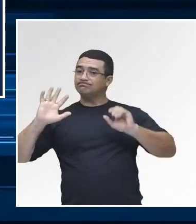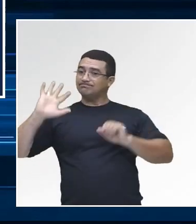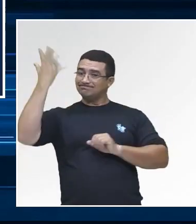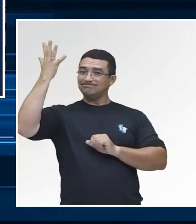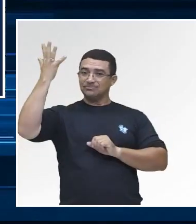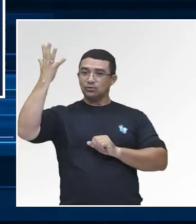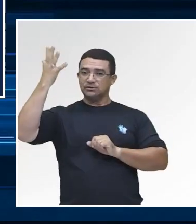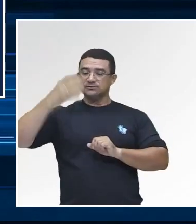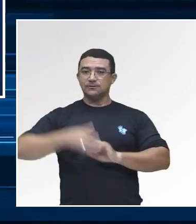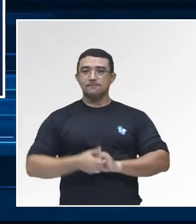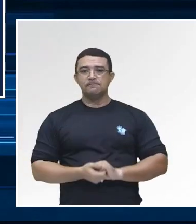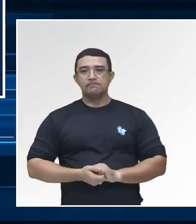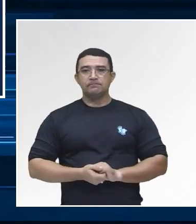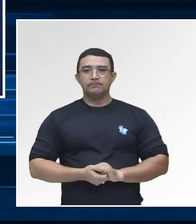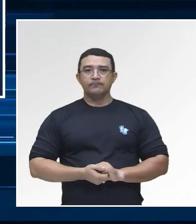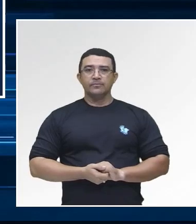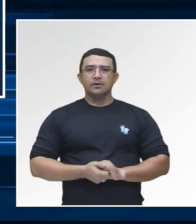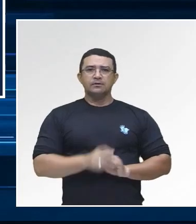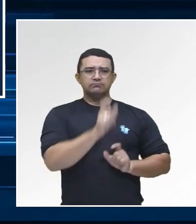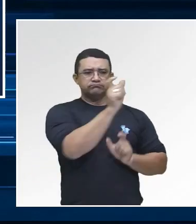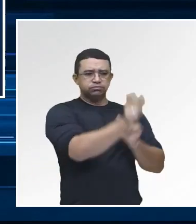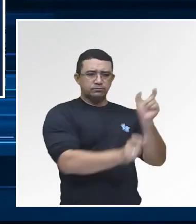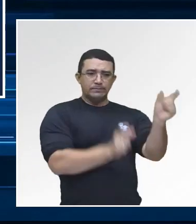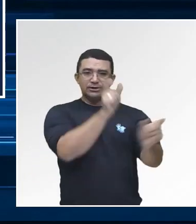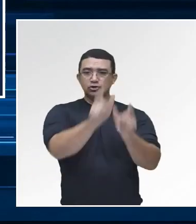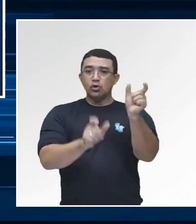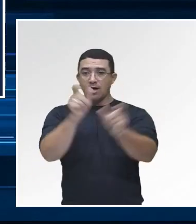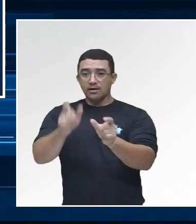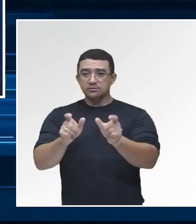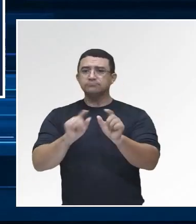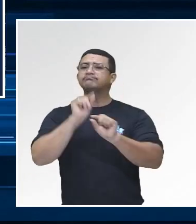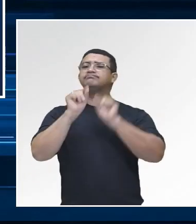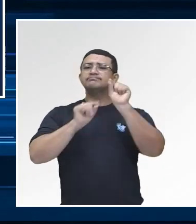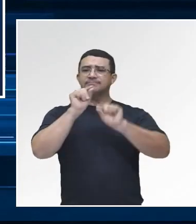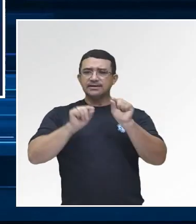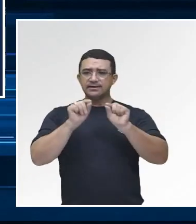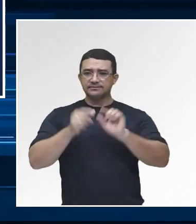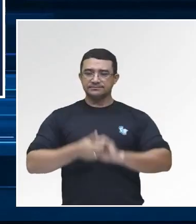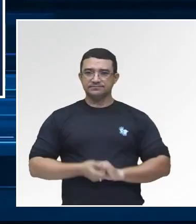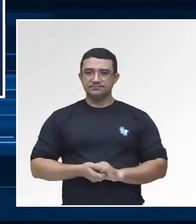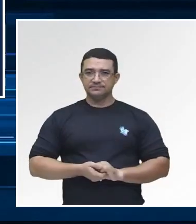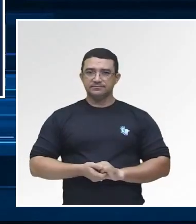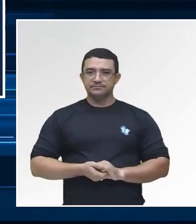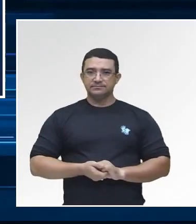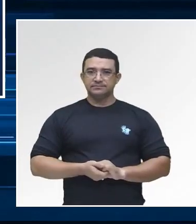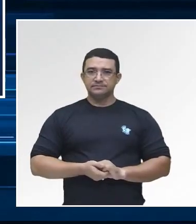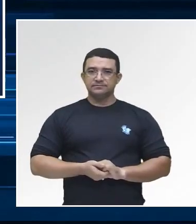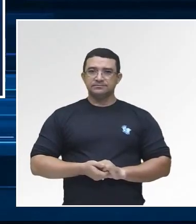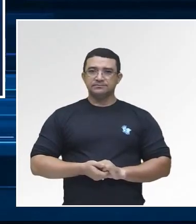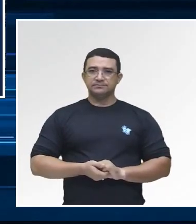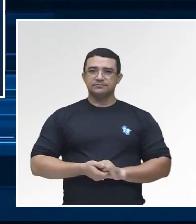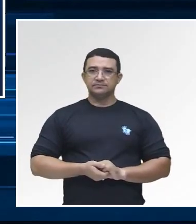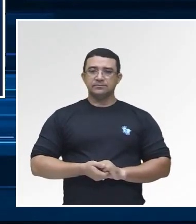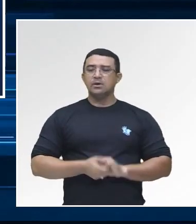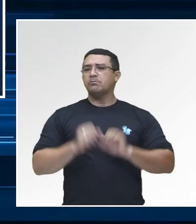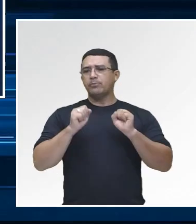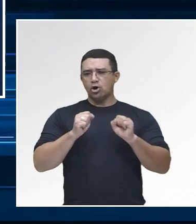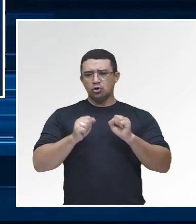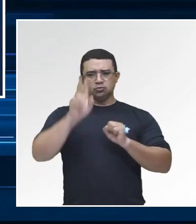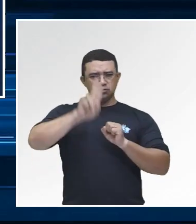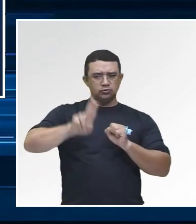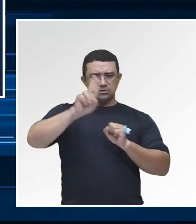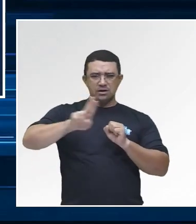no tempo. E os personagens, quem? Tem um personagem, posso usar